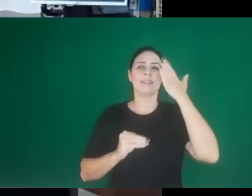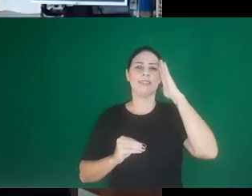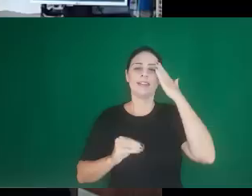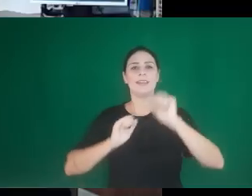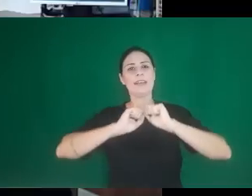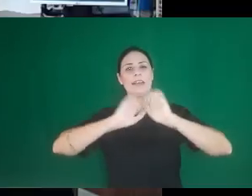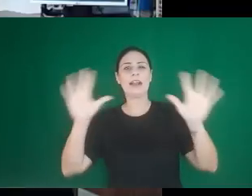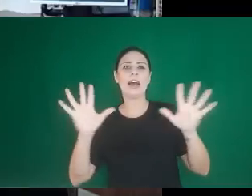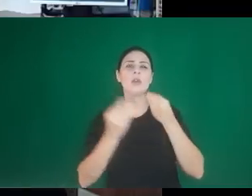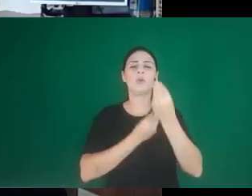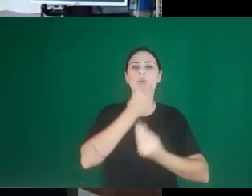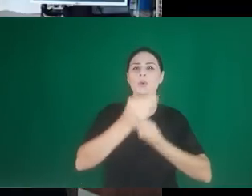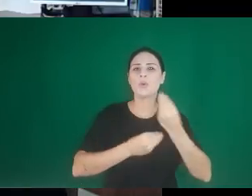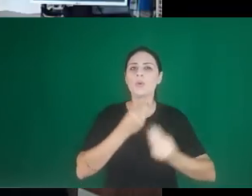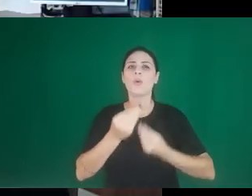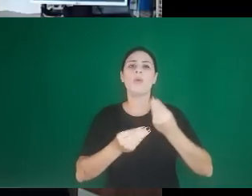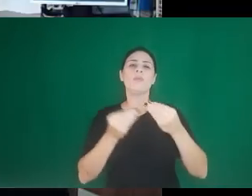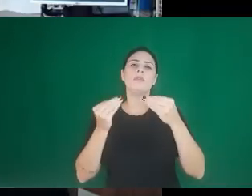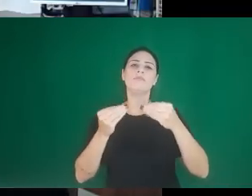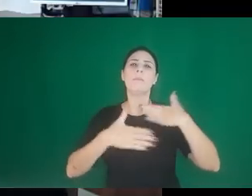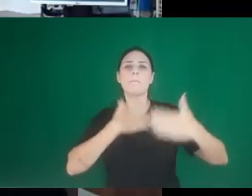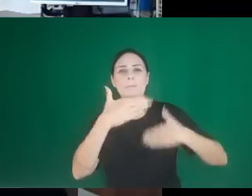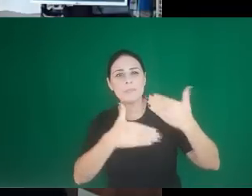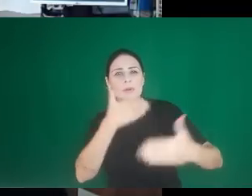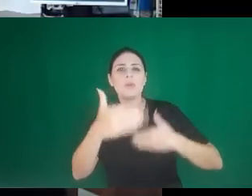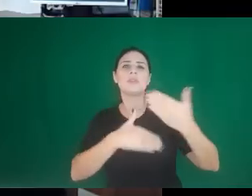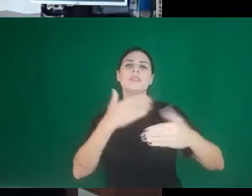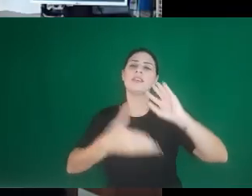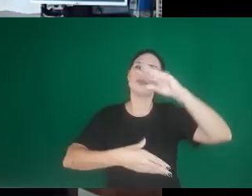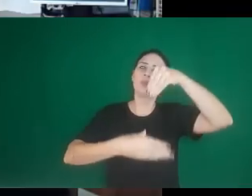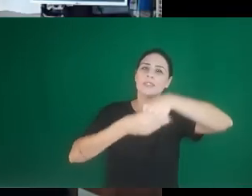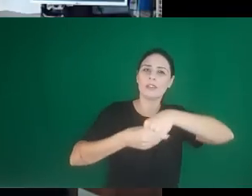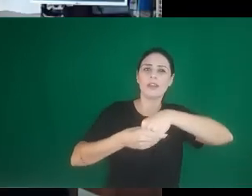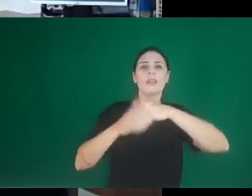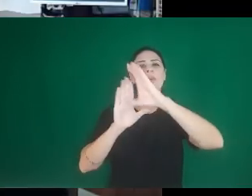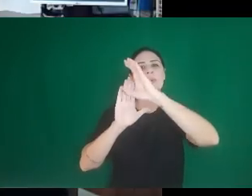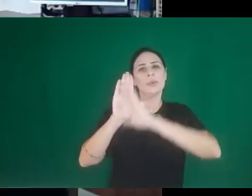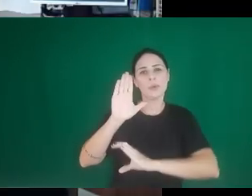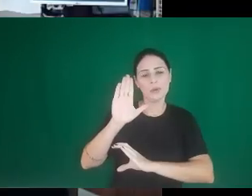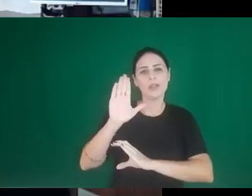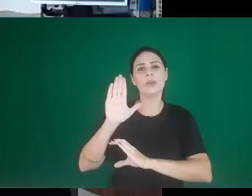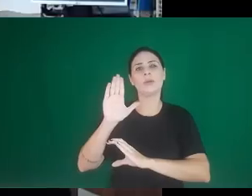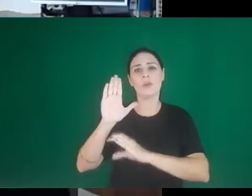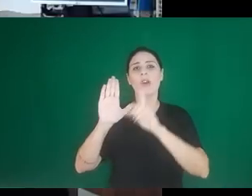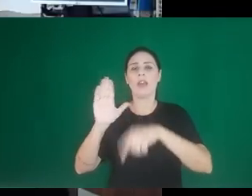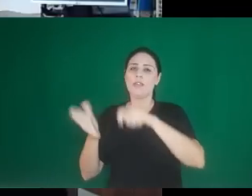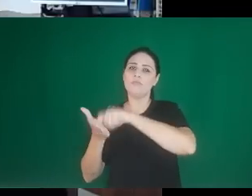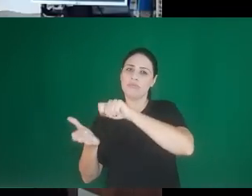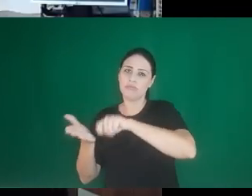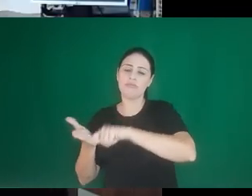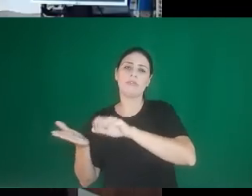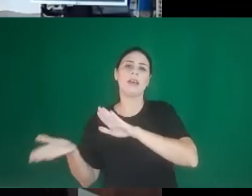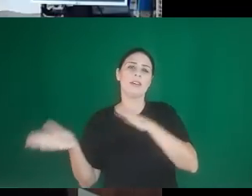entender quais as dinâmicas e os processos que estão ali implicados, né? Entre o